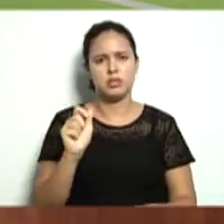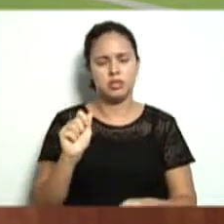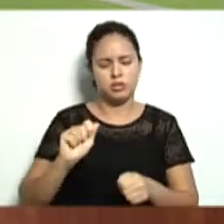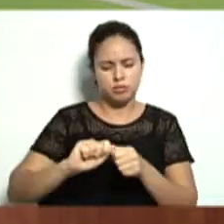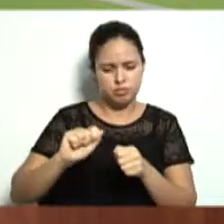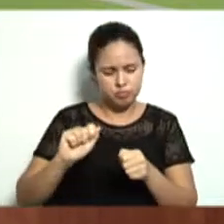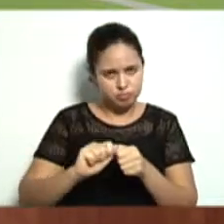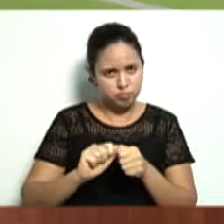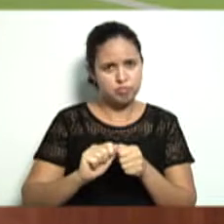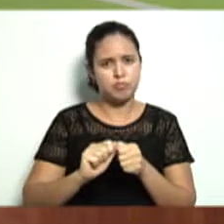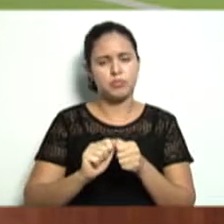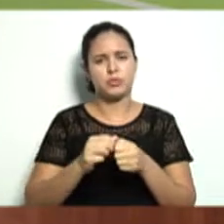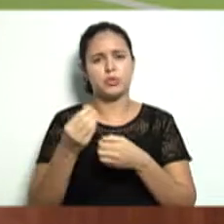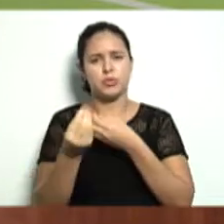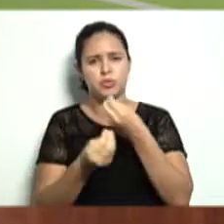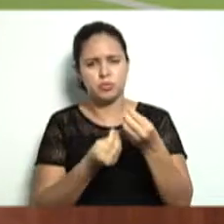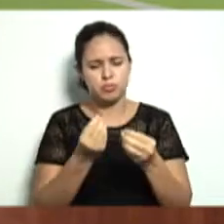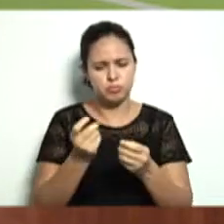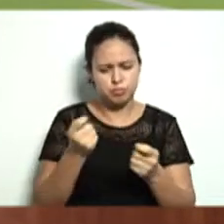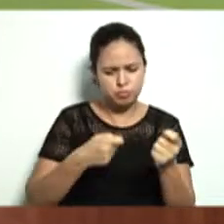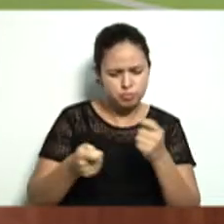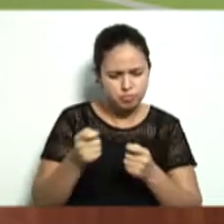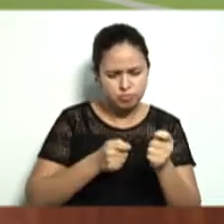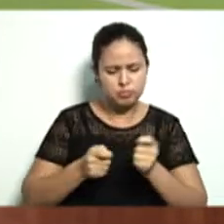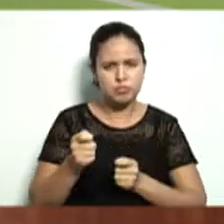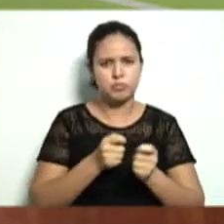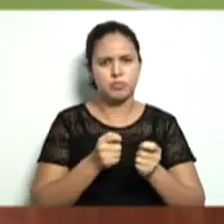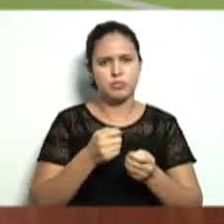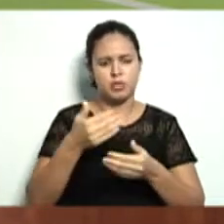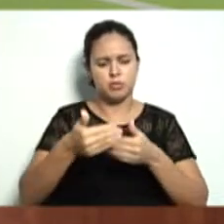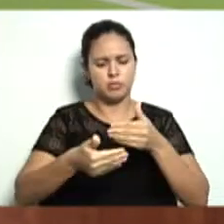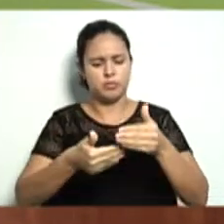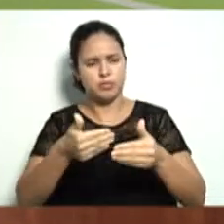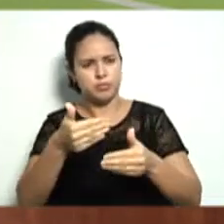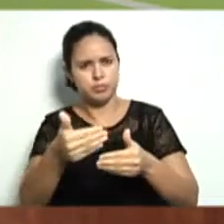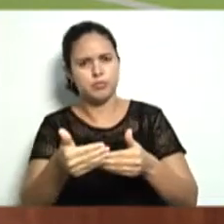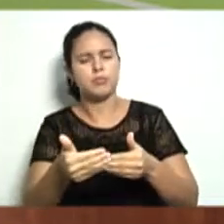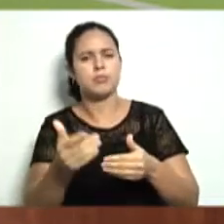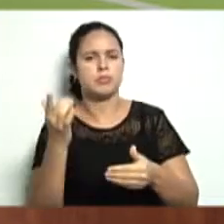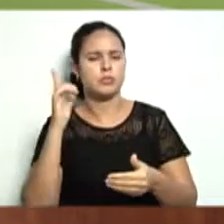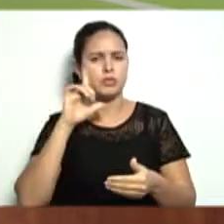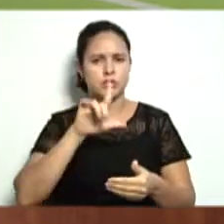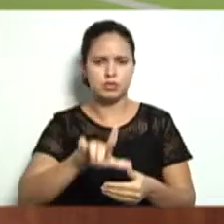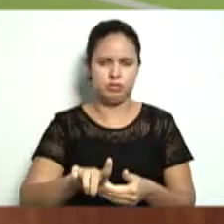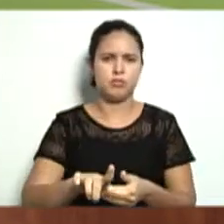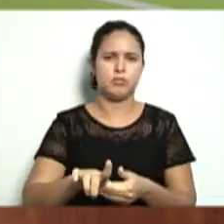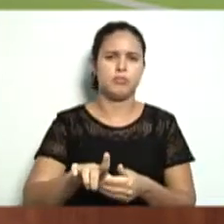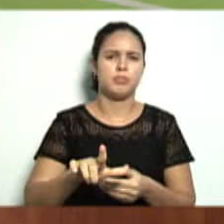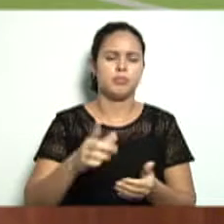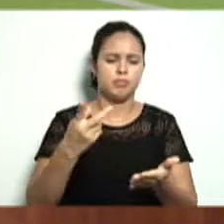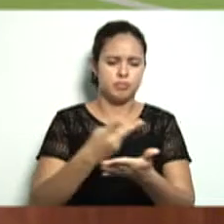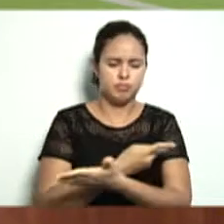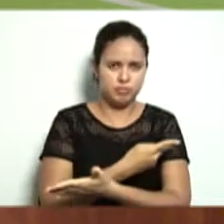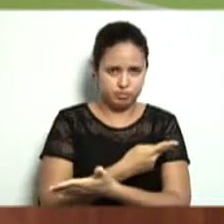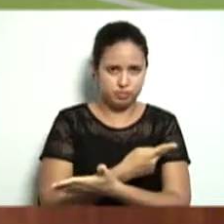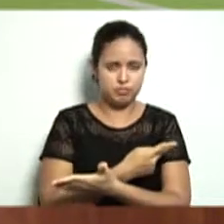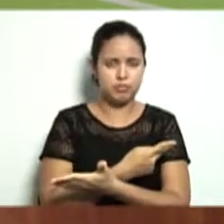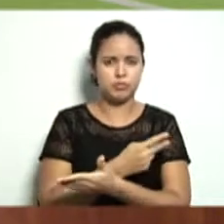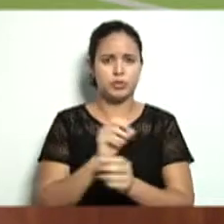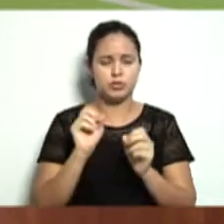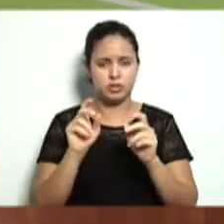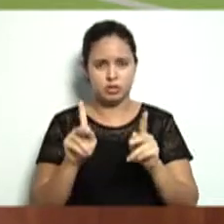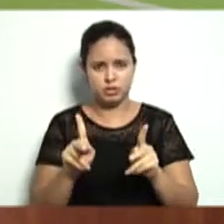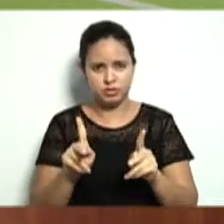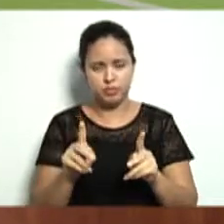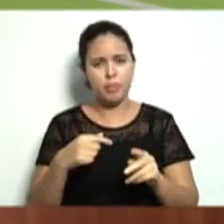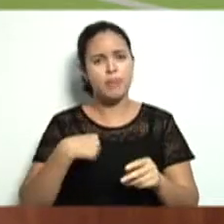parte e fazer o controle, fazer com que as coisas realmente aconteçam de forma melhorada. Aí